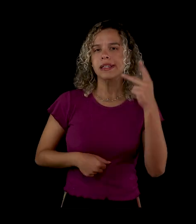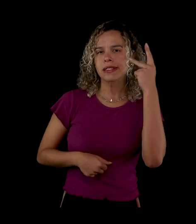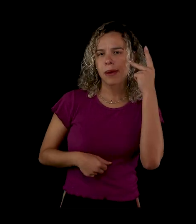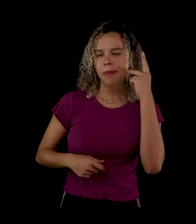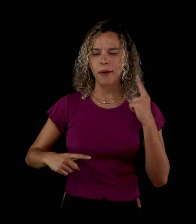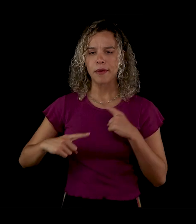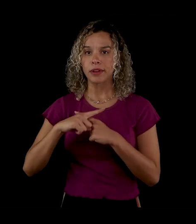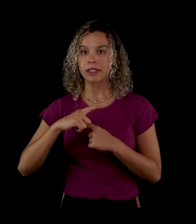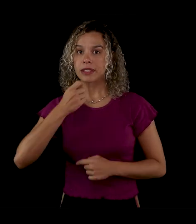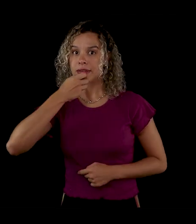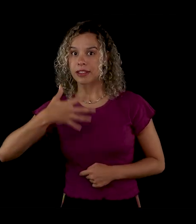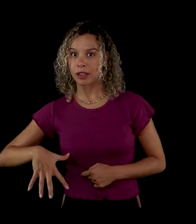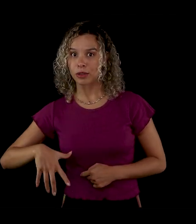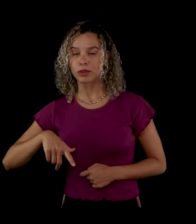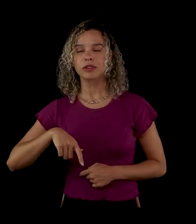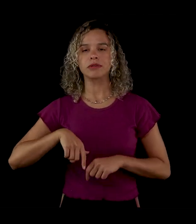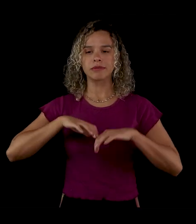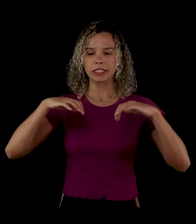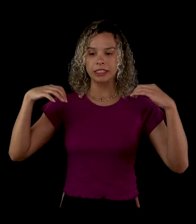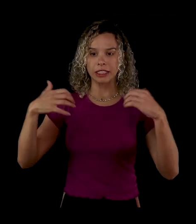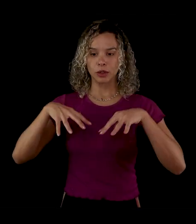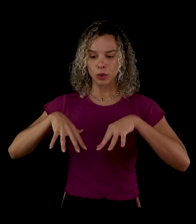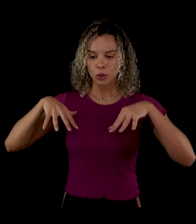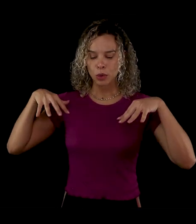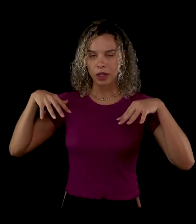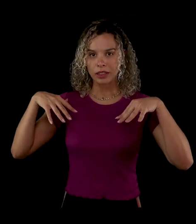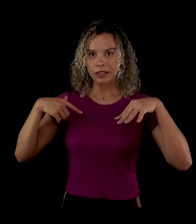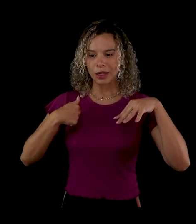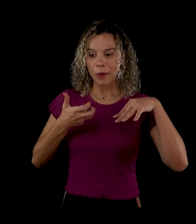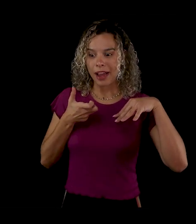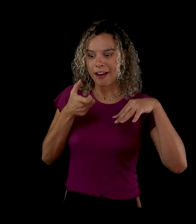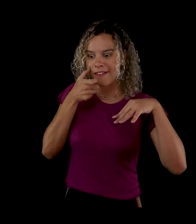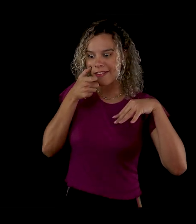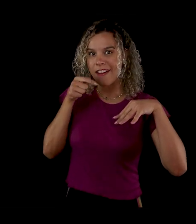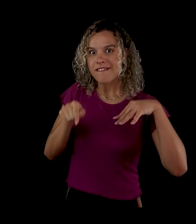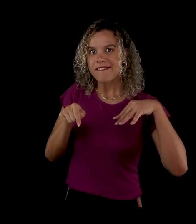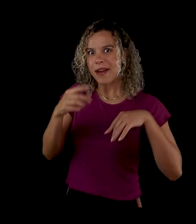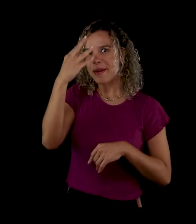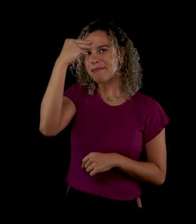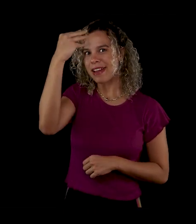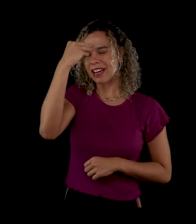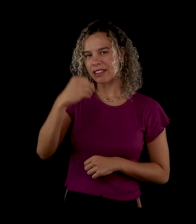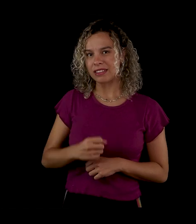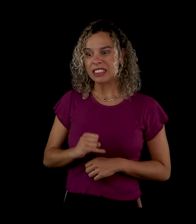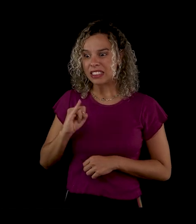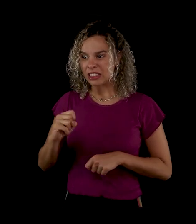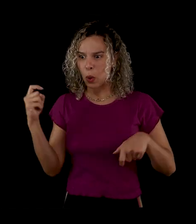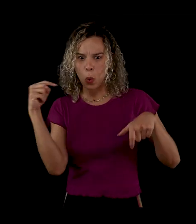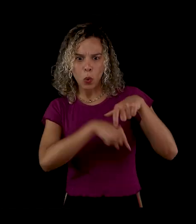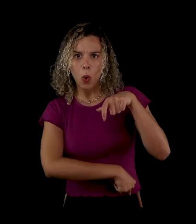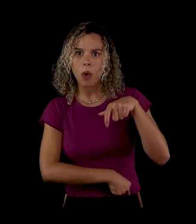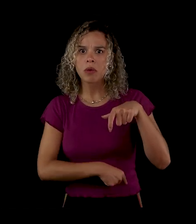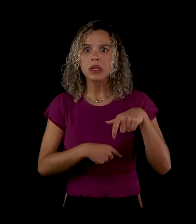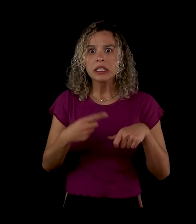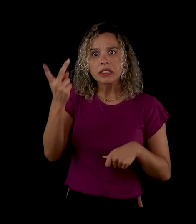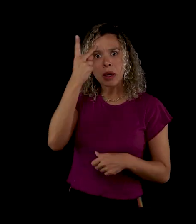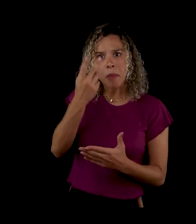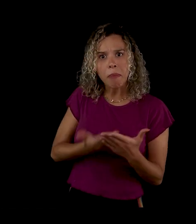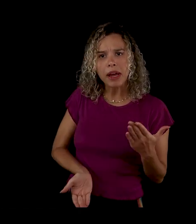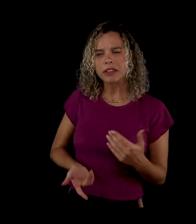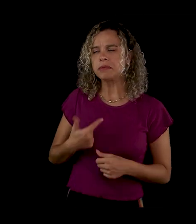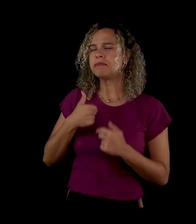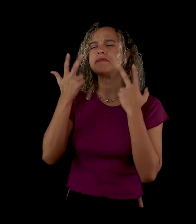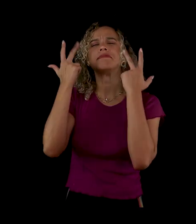do São Paulo e Santos no Pacaembu, o que eu queria ver era o Pelé. Se ele marcasse um